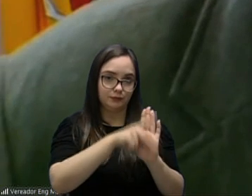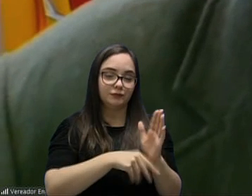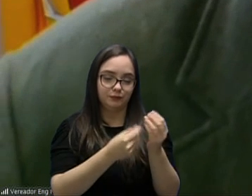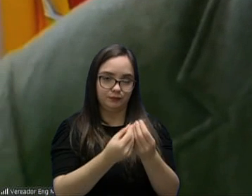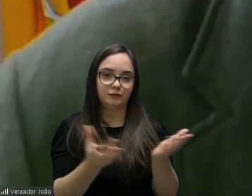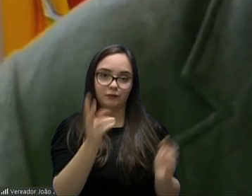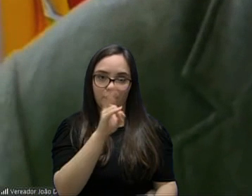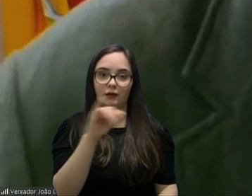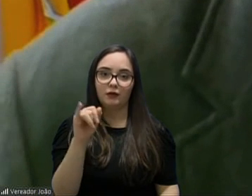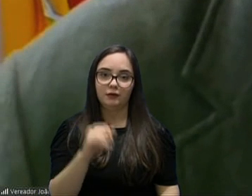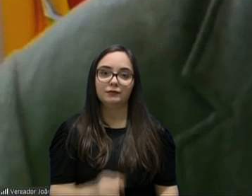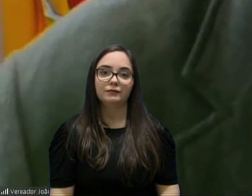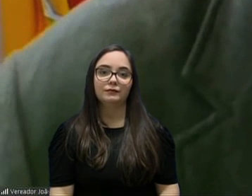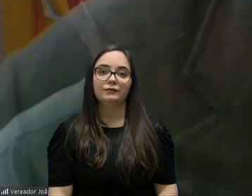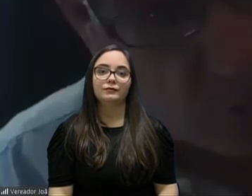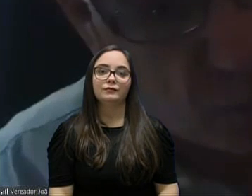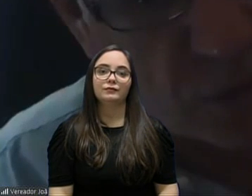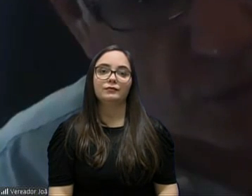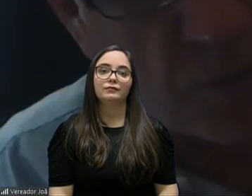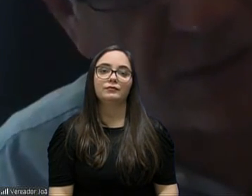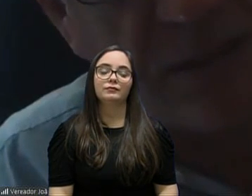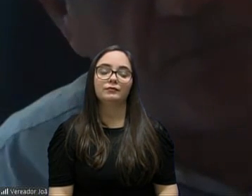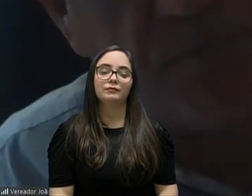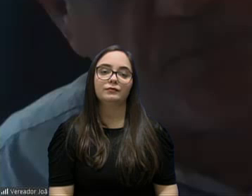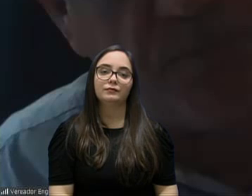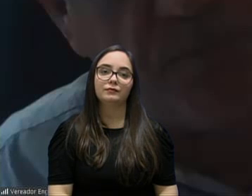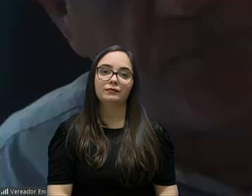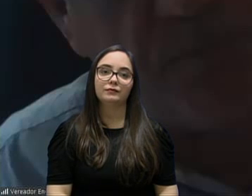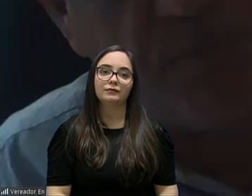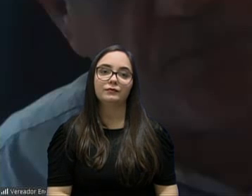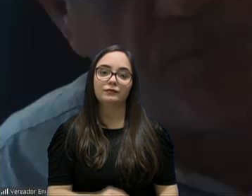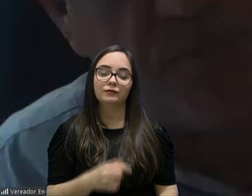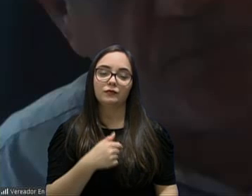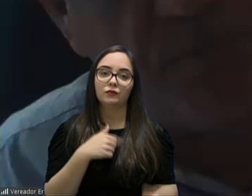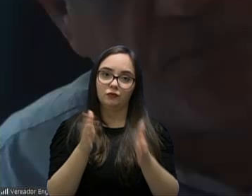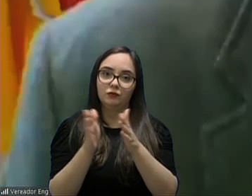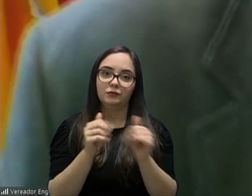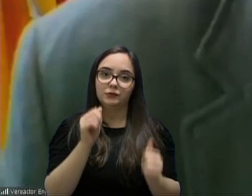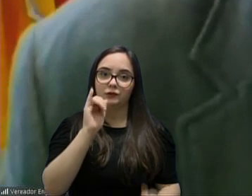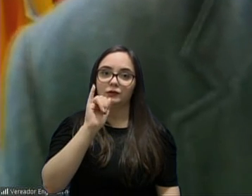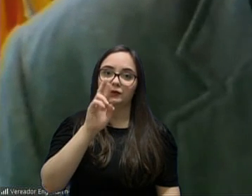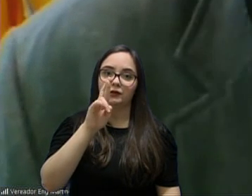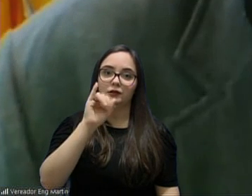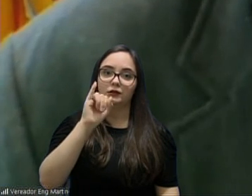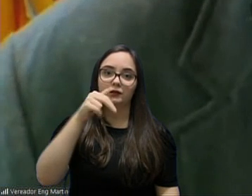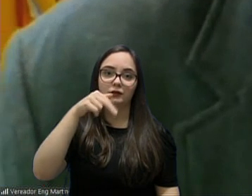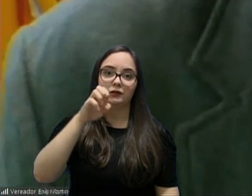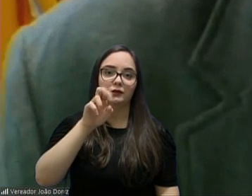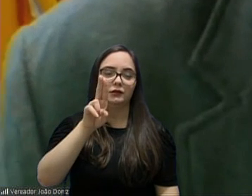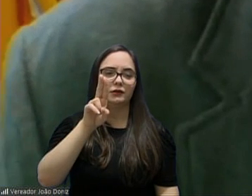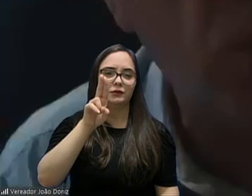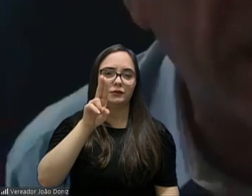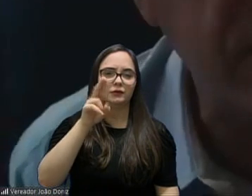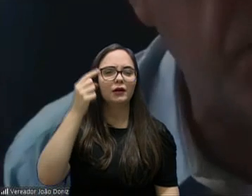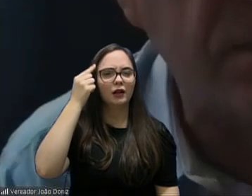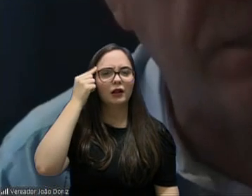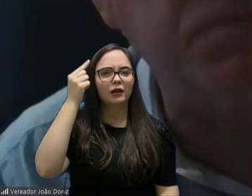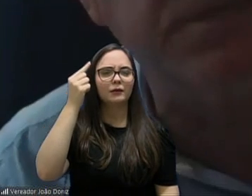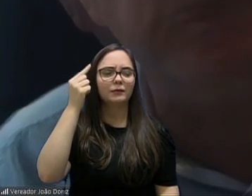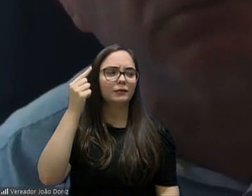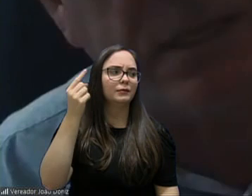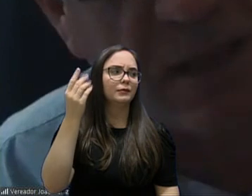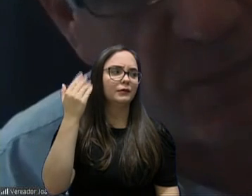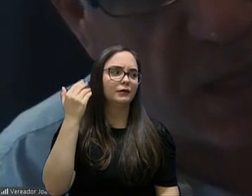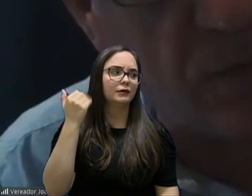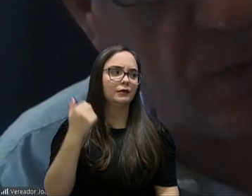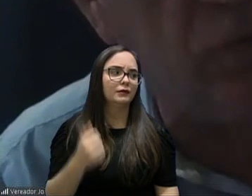João. Isso, legal, importante. Eu vou pedir para o Irineu, lembra aquela solicitação?